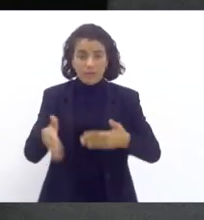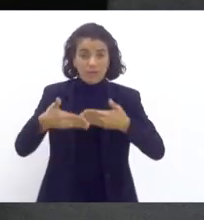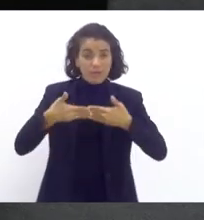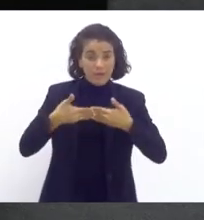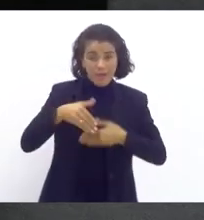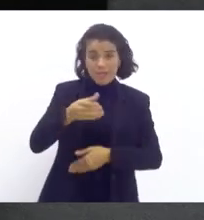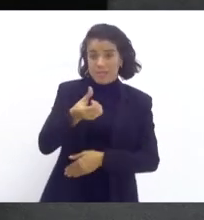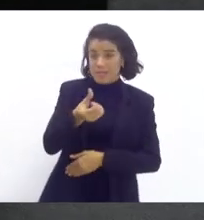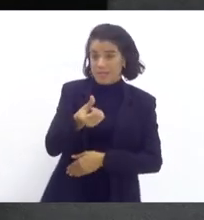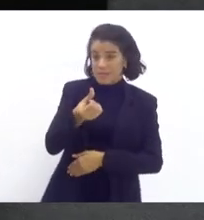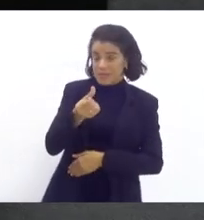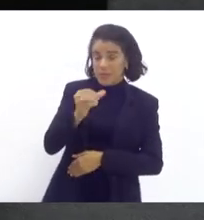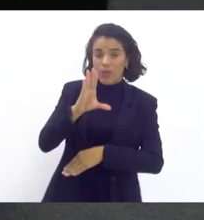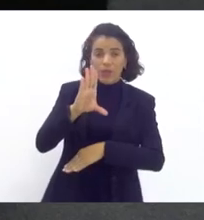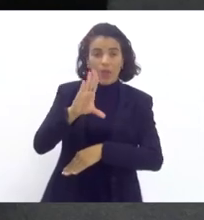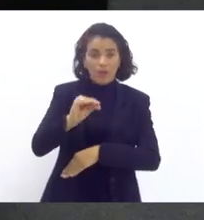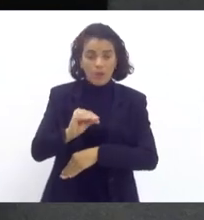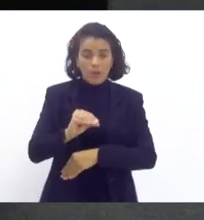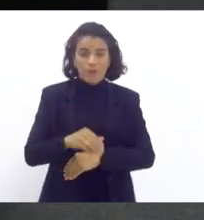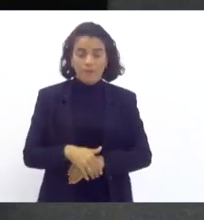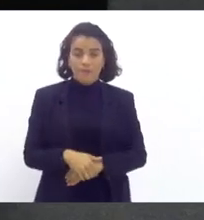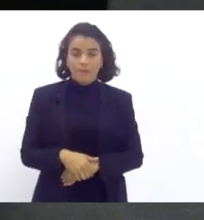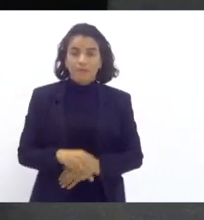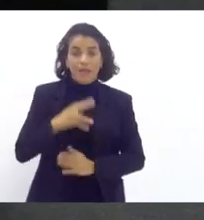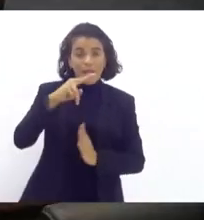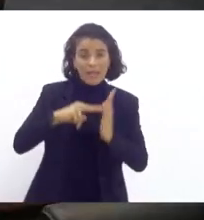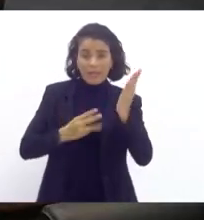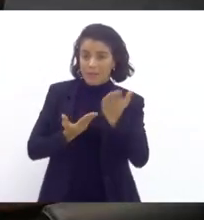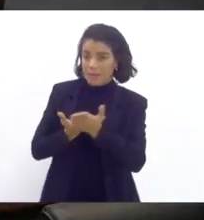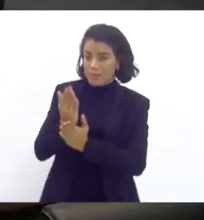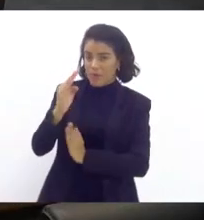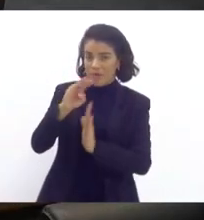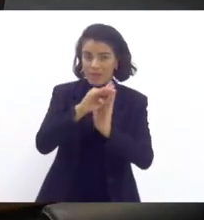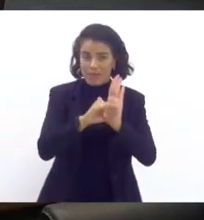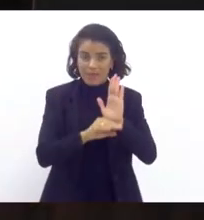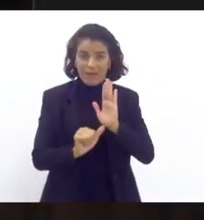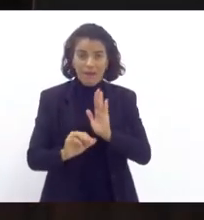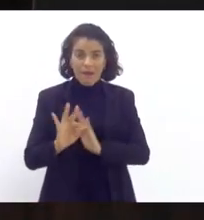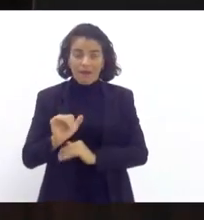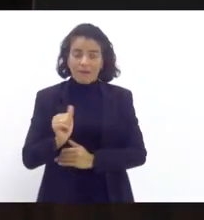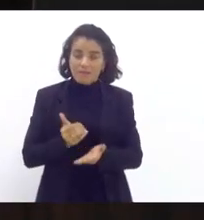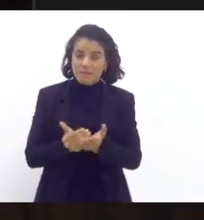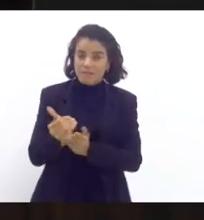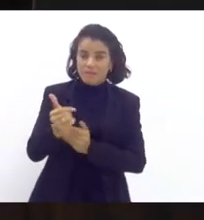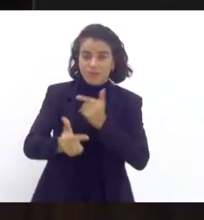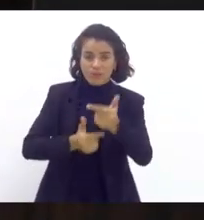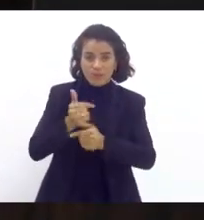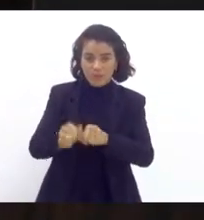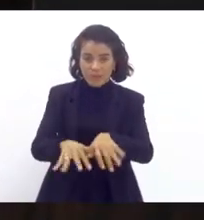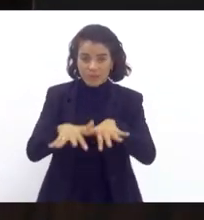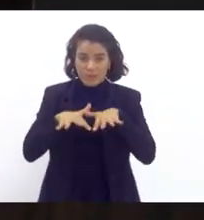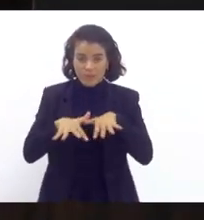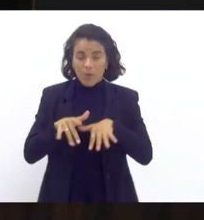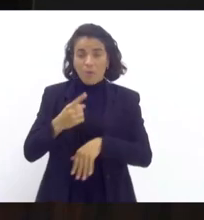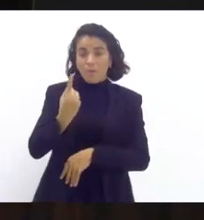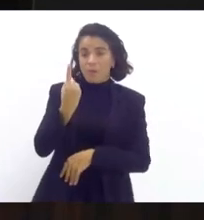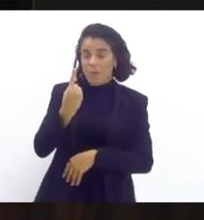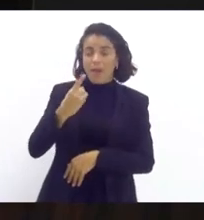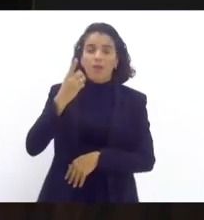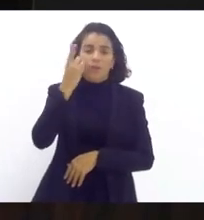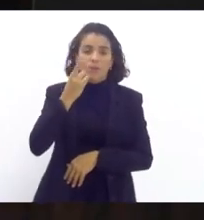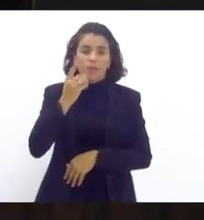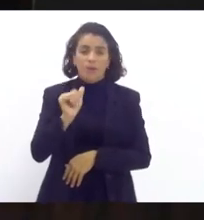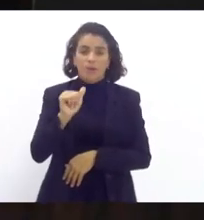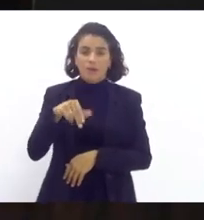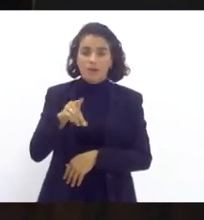às 18 horas e 3 minutos. Lida e aprovada a ata, passa a ser o expediente inicial. O primeiro orador escrito é o deputado Anderson